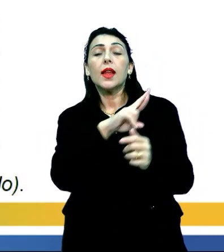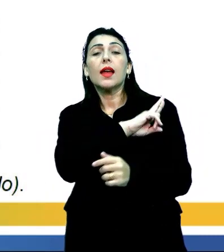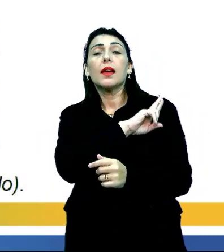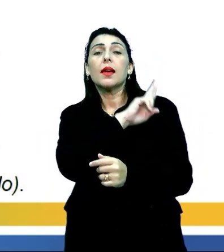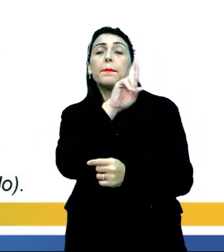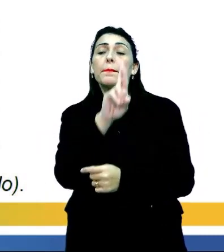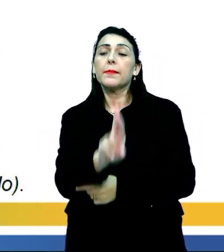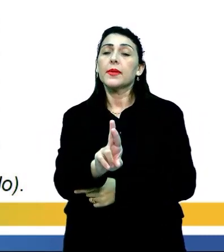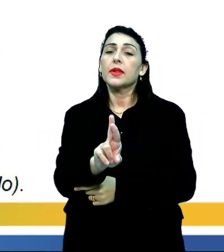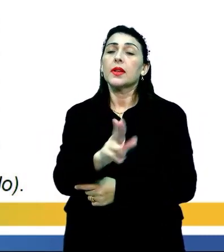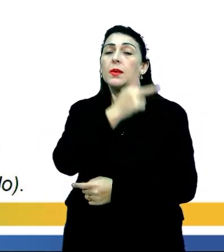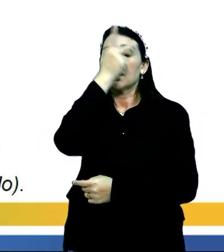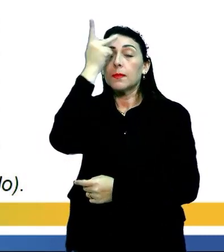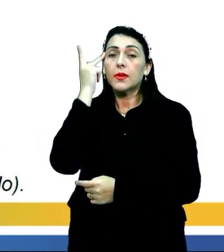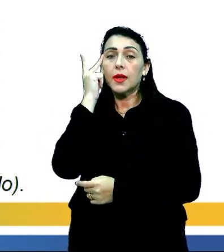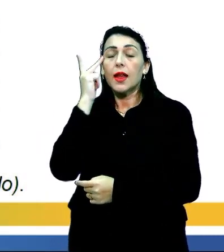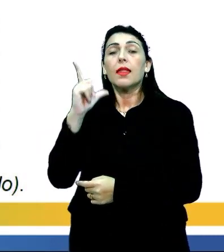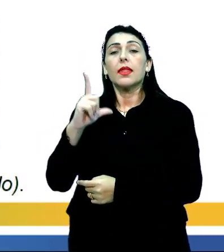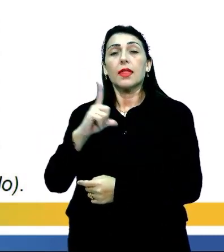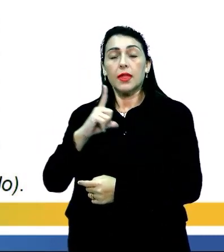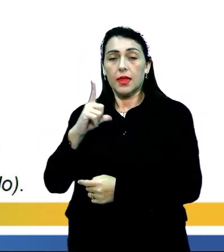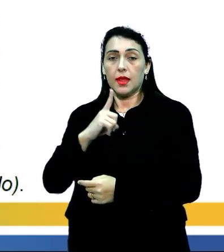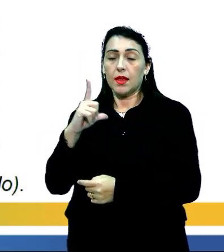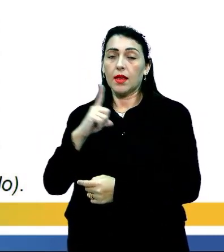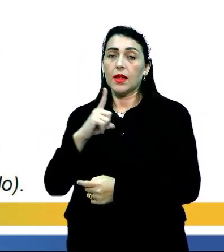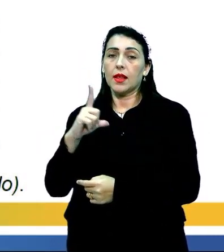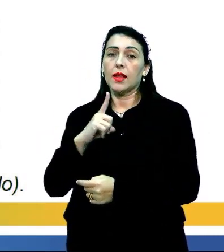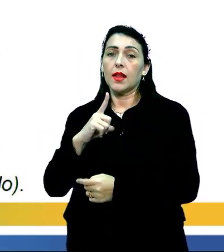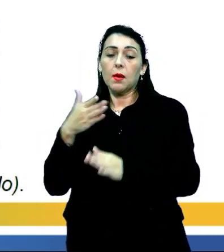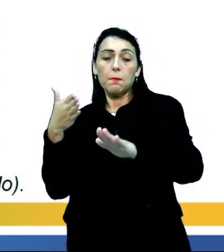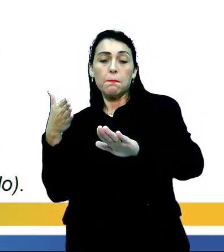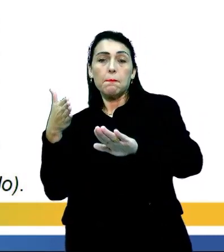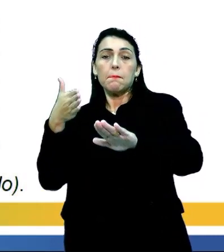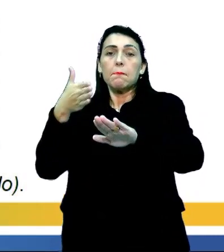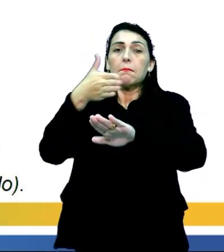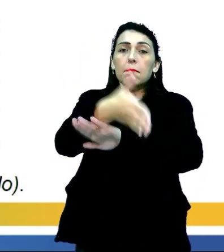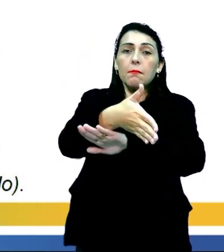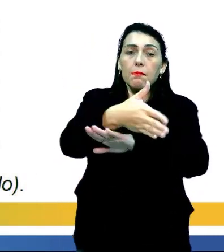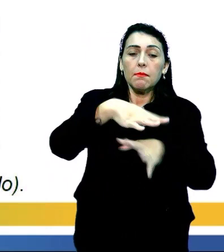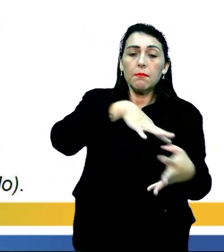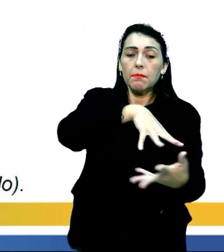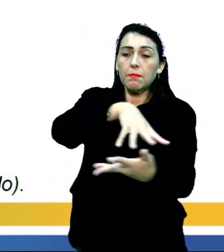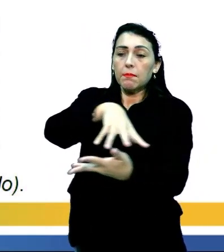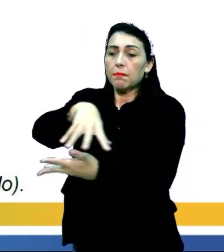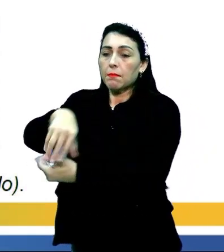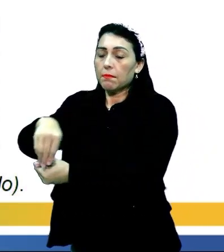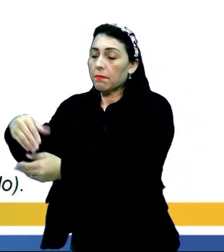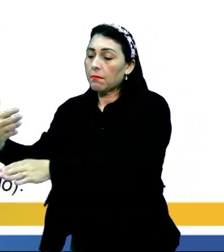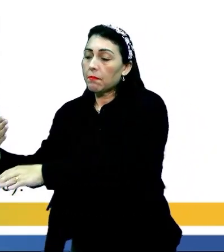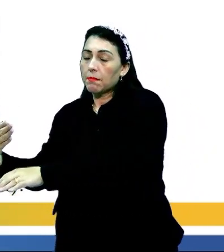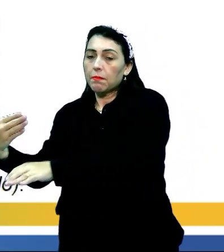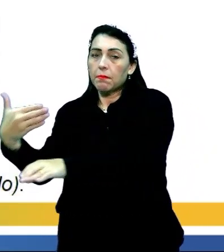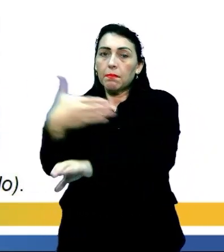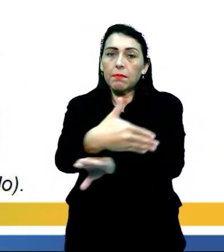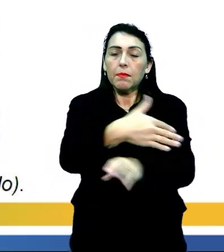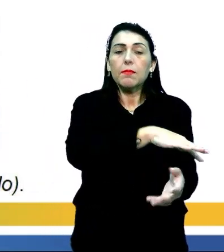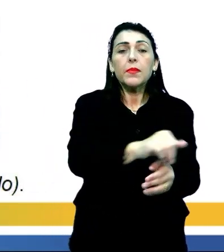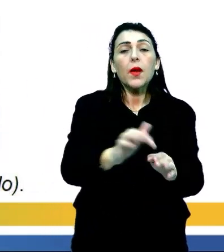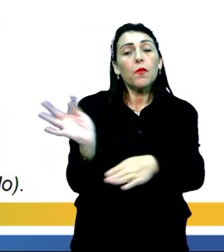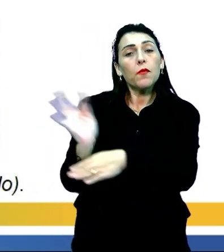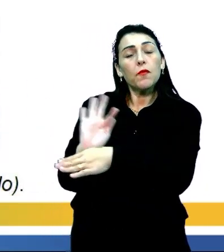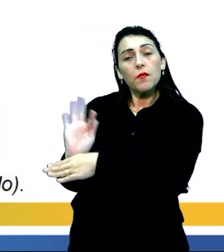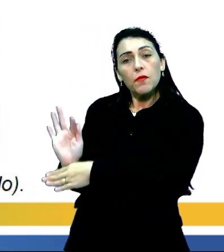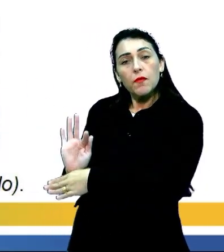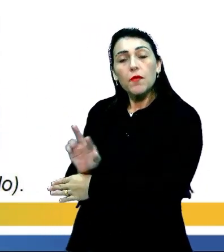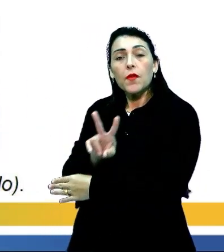que aquela pessoa ela vai ter vamos seguir assim um ingresso dela para passar do mundo para o outro né Tem até um filme que eu indico para vocês